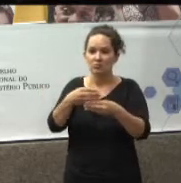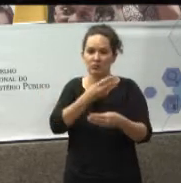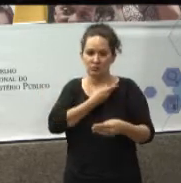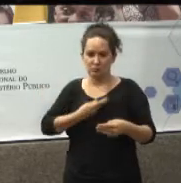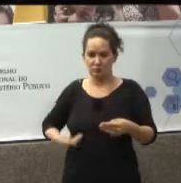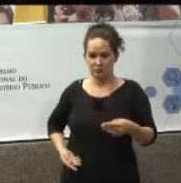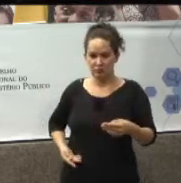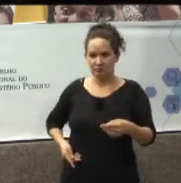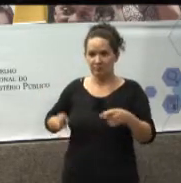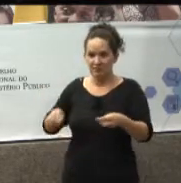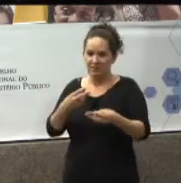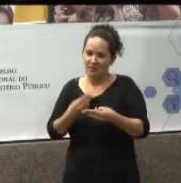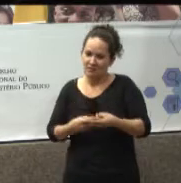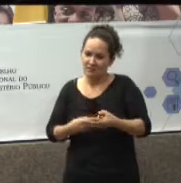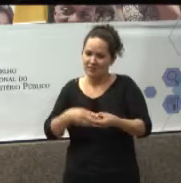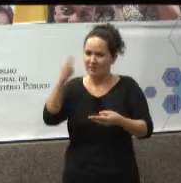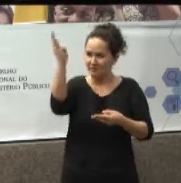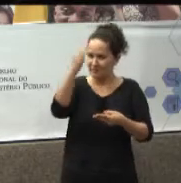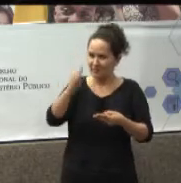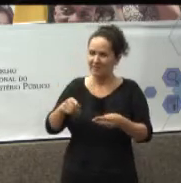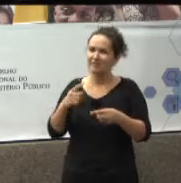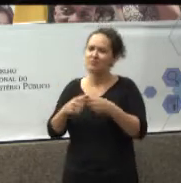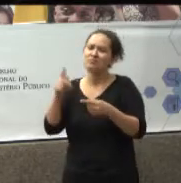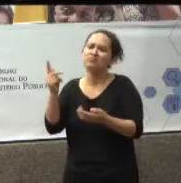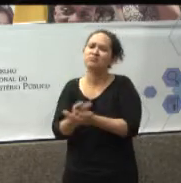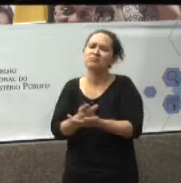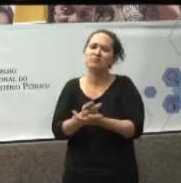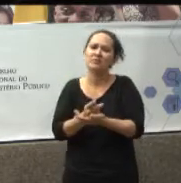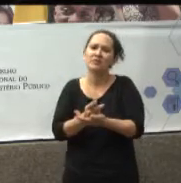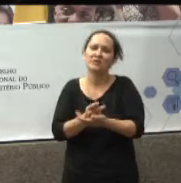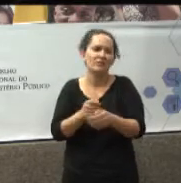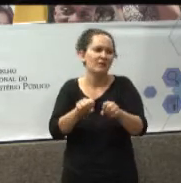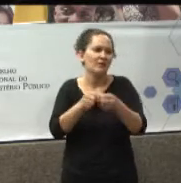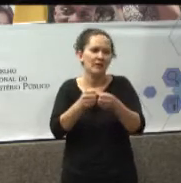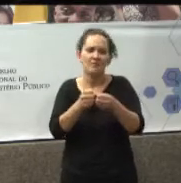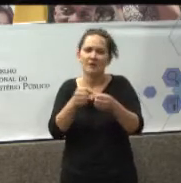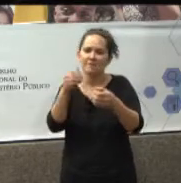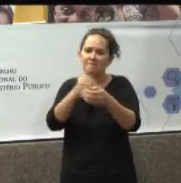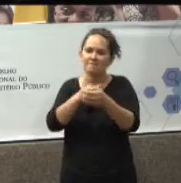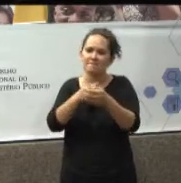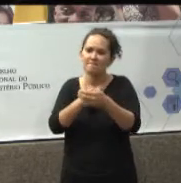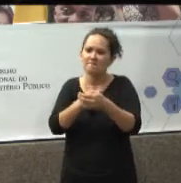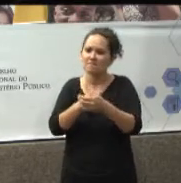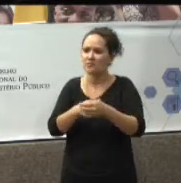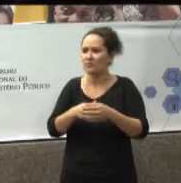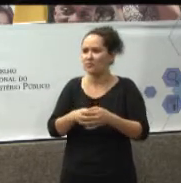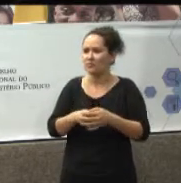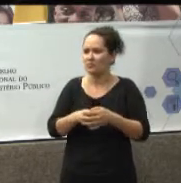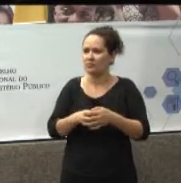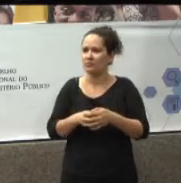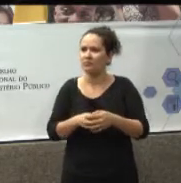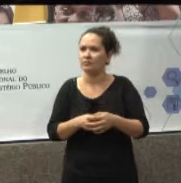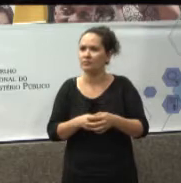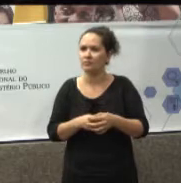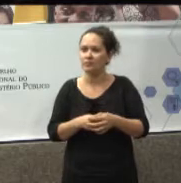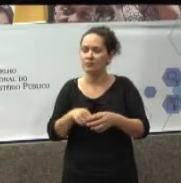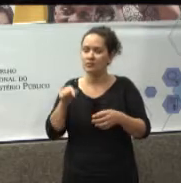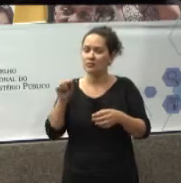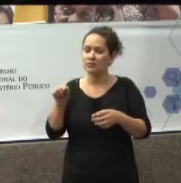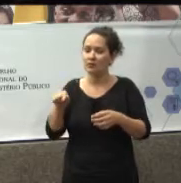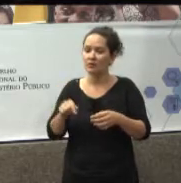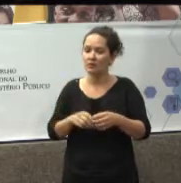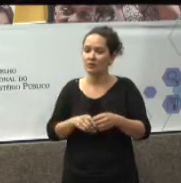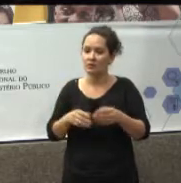por quebra de sigilo bancário quebra dita a interceptação telefônica ou seja competência do ministério público aqui